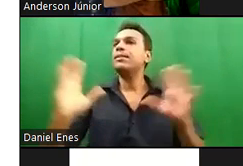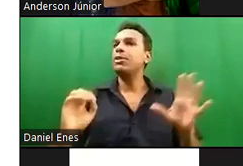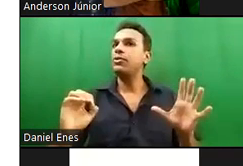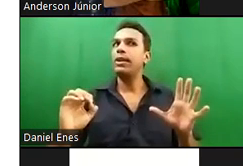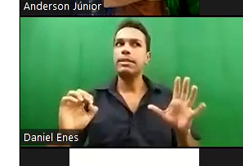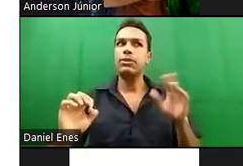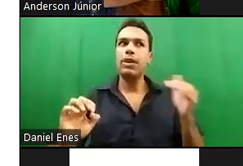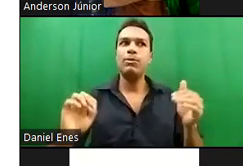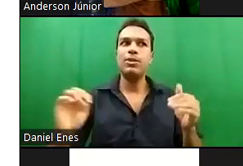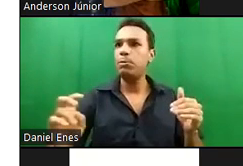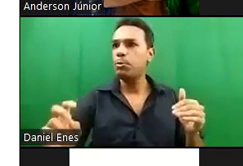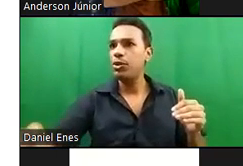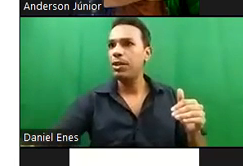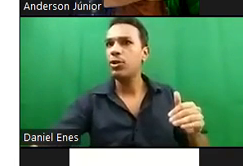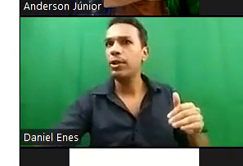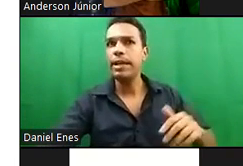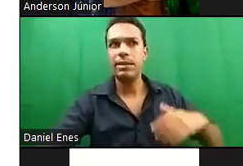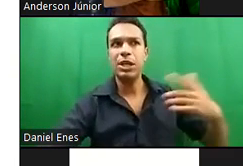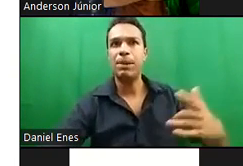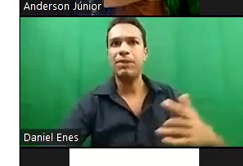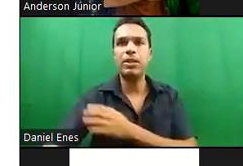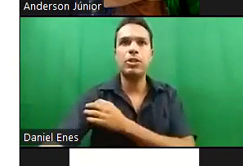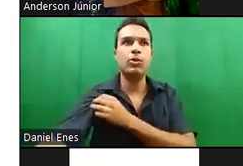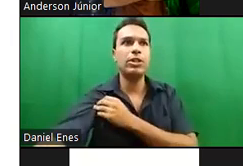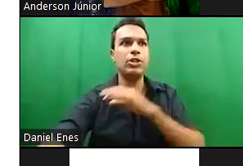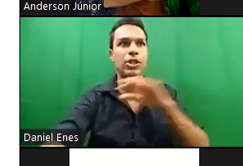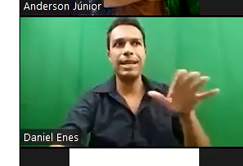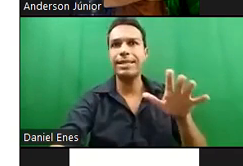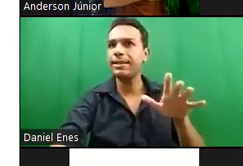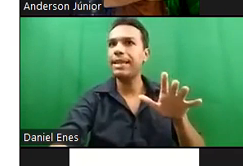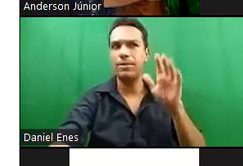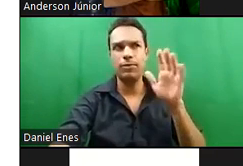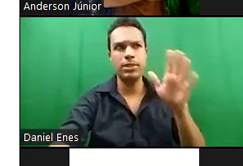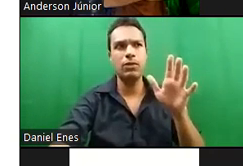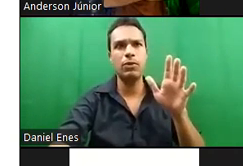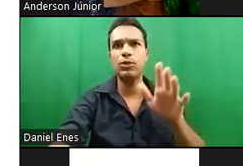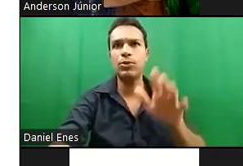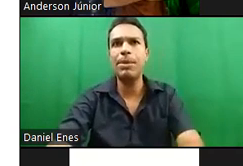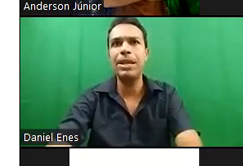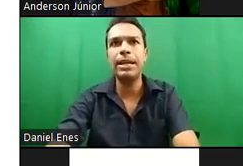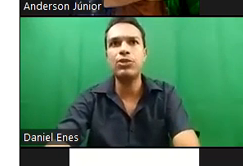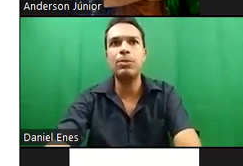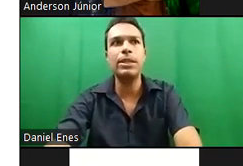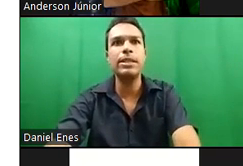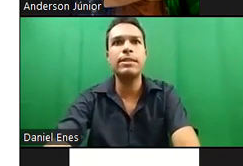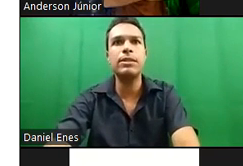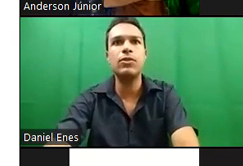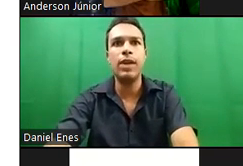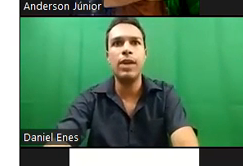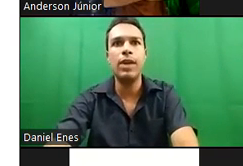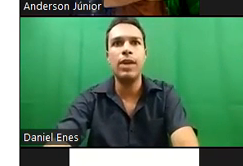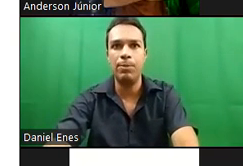Essas são as diferenças do verbo simples para os direcionais, e mais para frente, quando a gente chegar na sintaxe, vocês vão ver umas coisas bem legais sobre